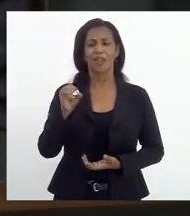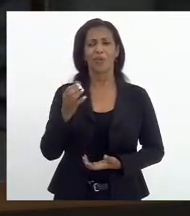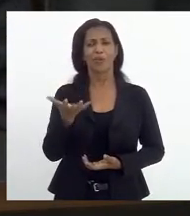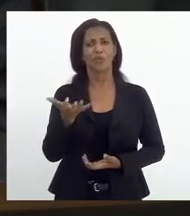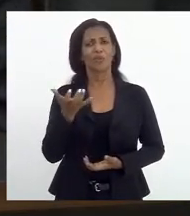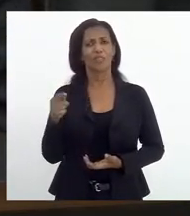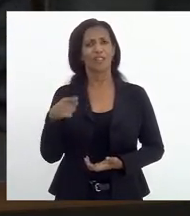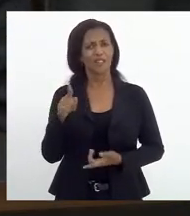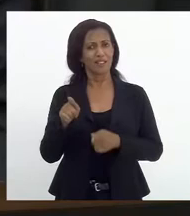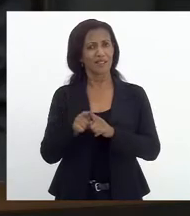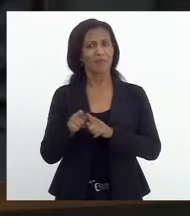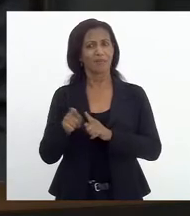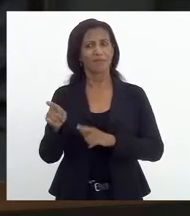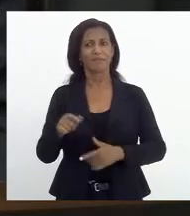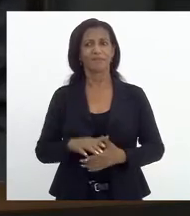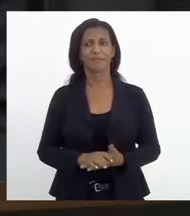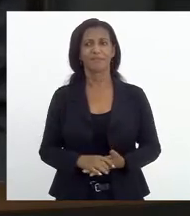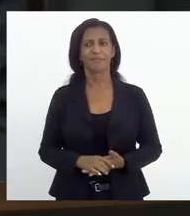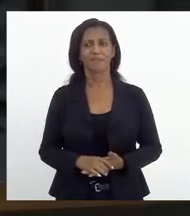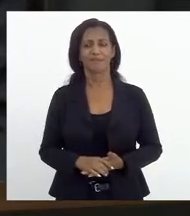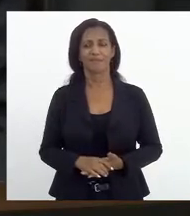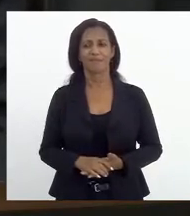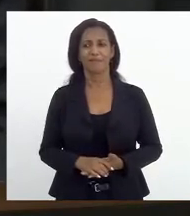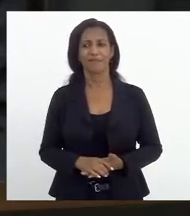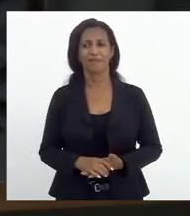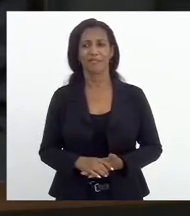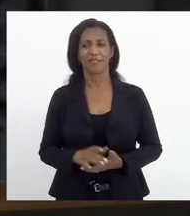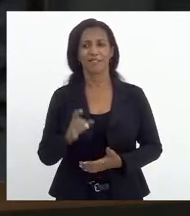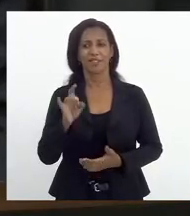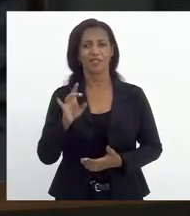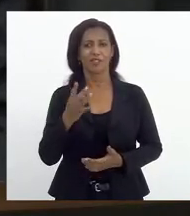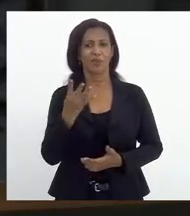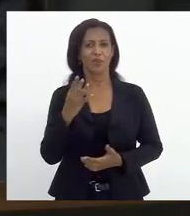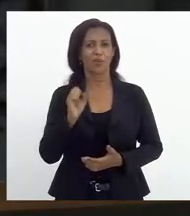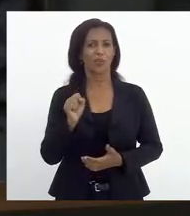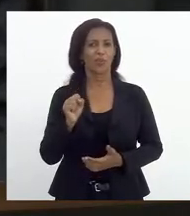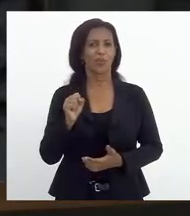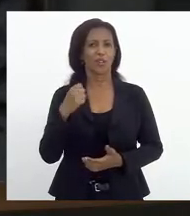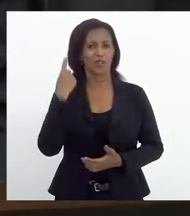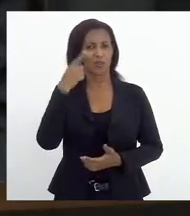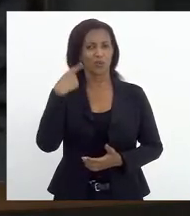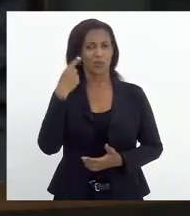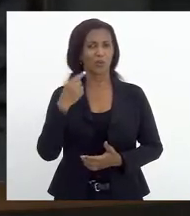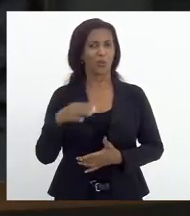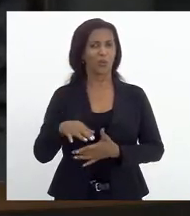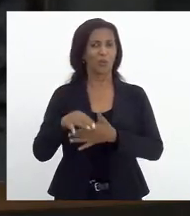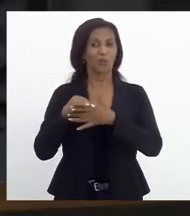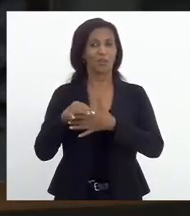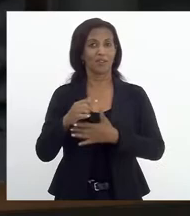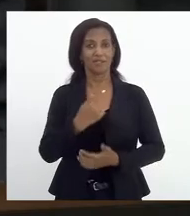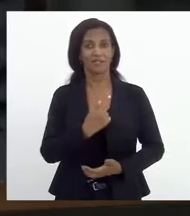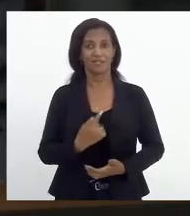ato aí, Carlos Macedo. Só vai ficar 48 horas Eurico Júnior como líder do governo.